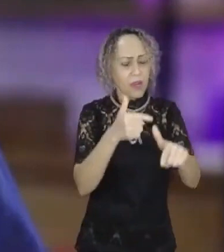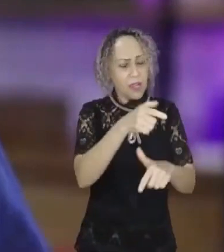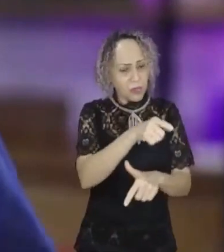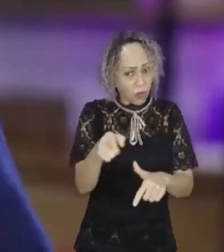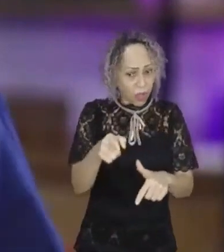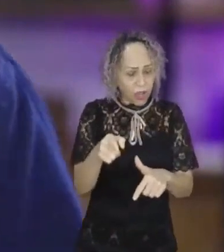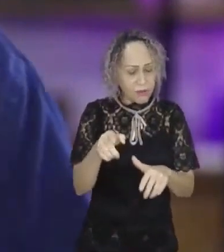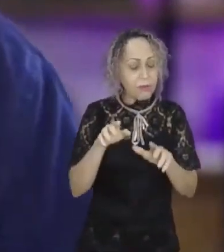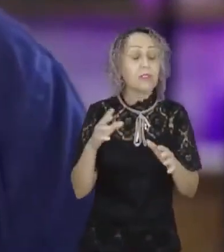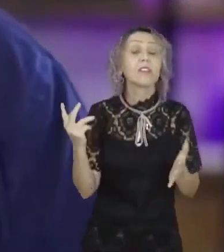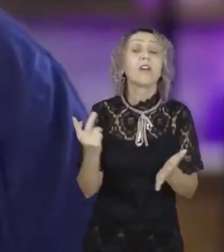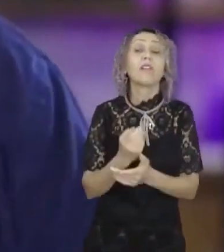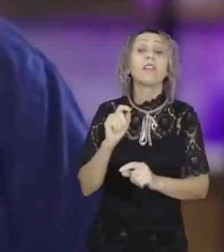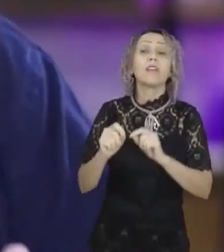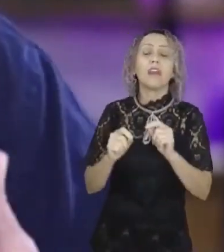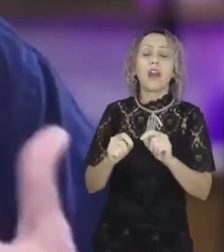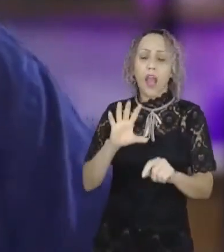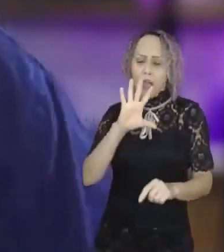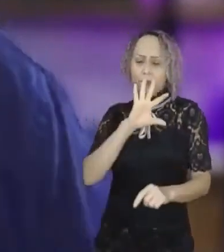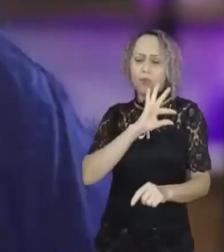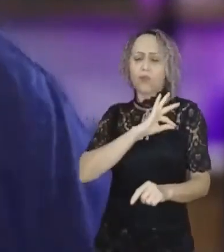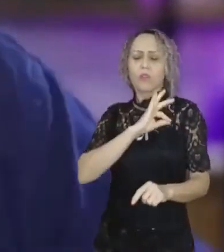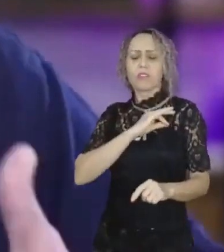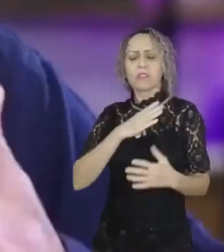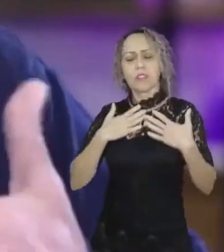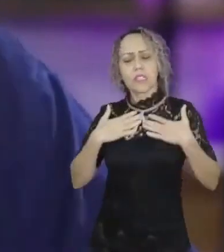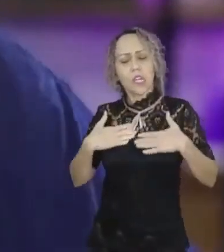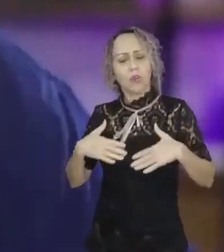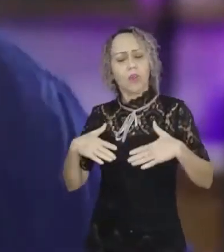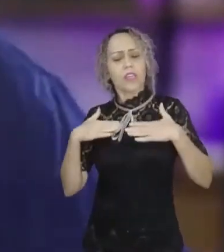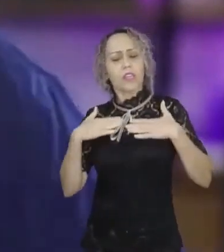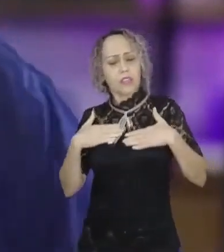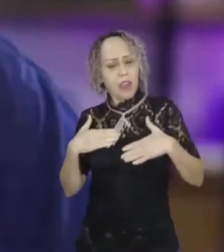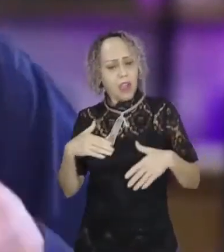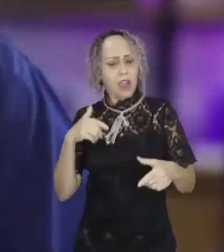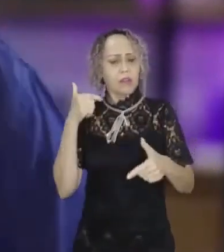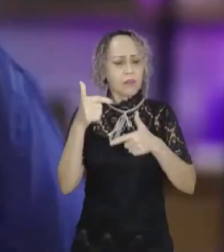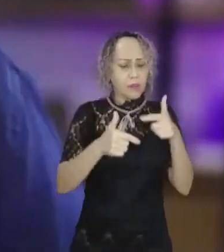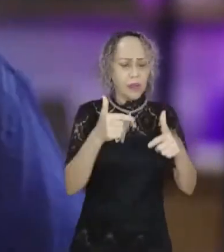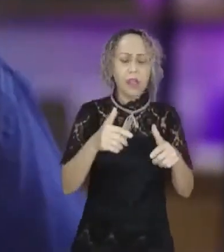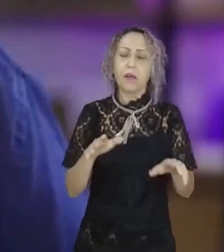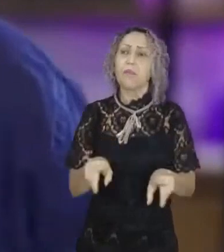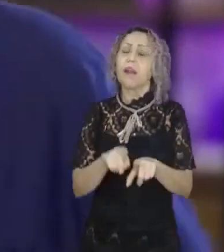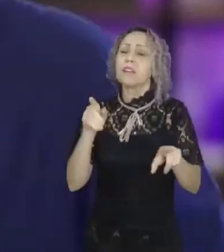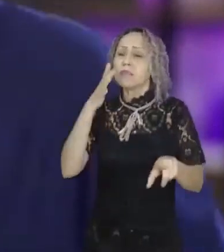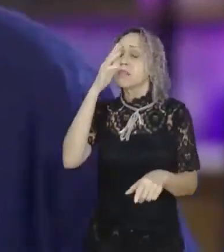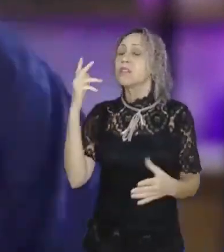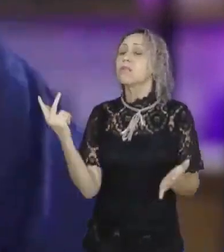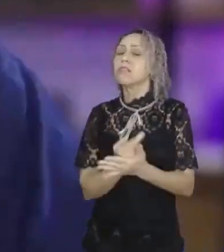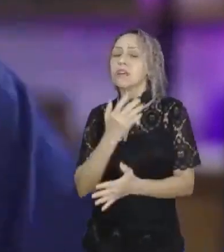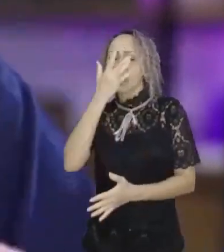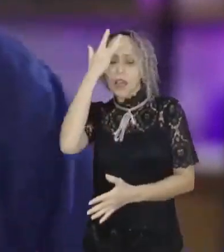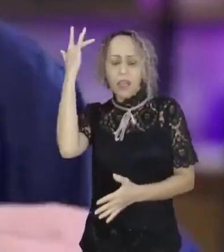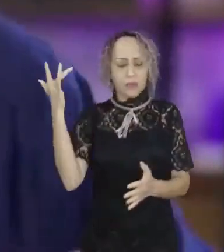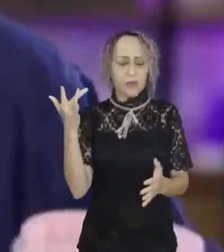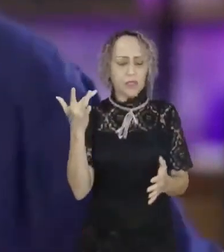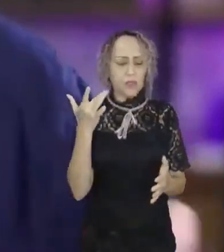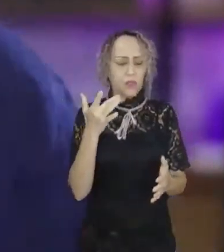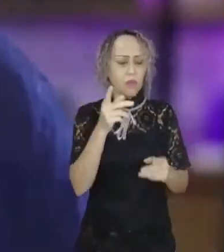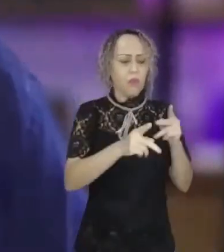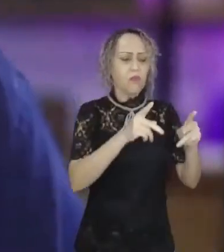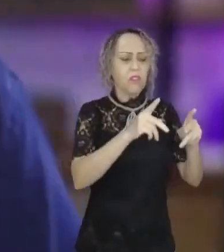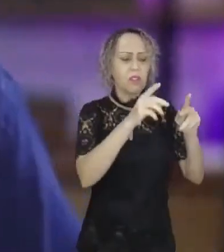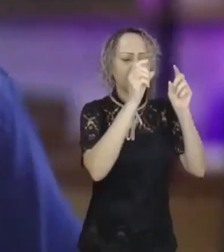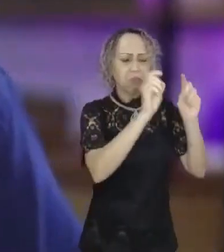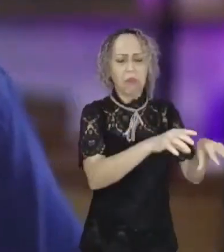tranquilidade. Acontece que as pessoas ficam ilhadas, ficam separadas, ficam abandonadas e o Estado só aparece quando é